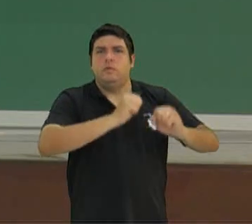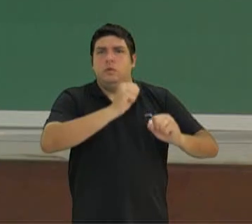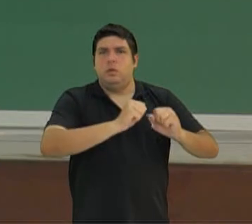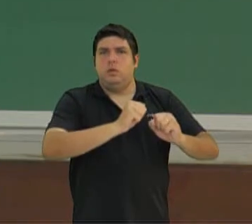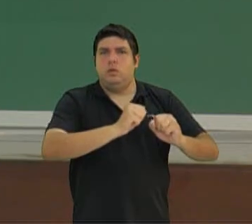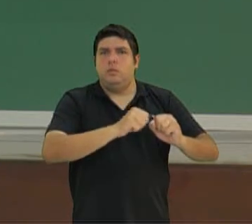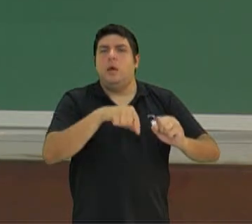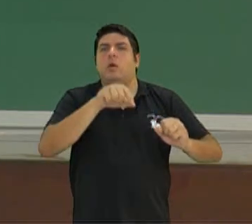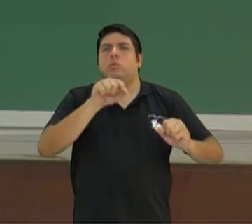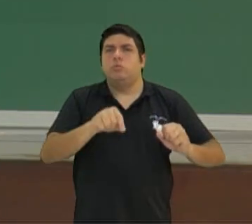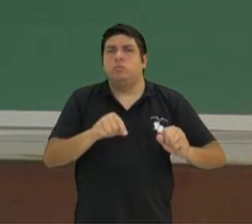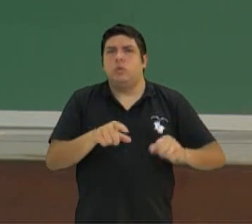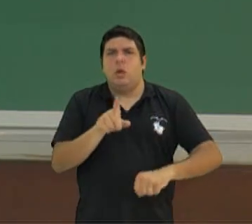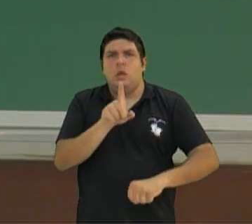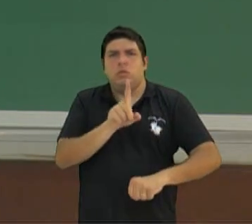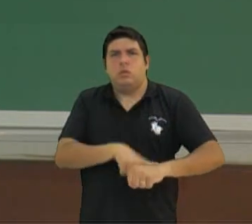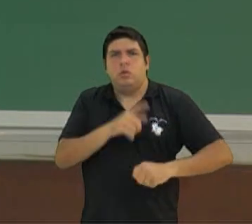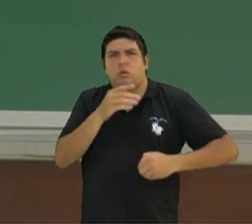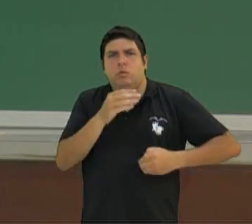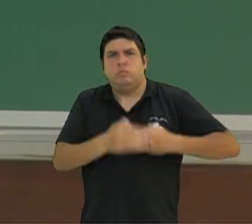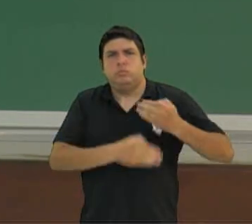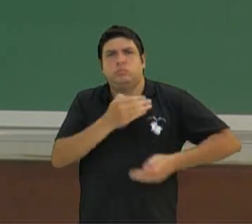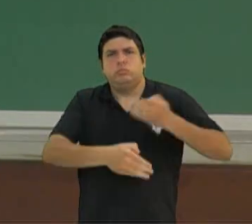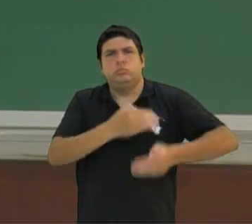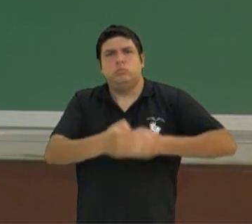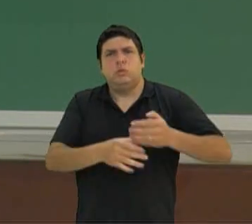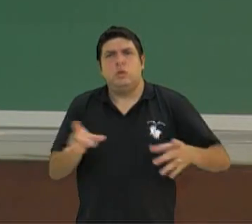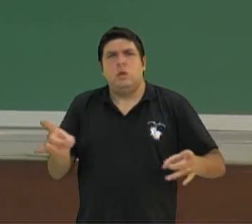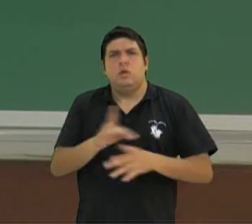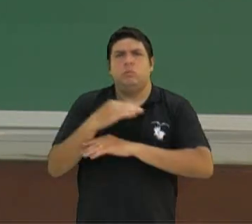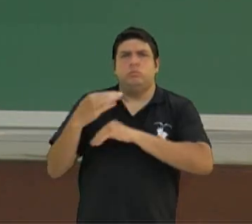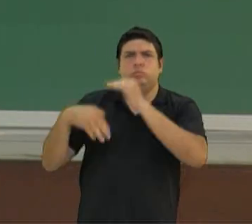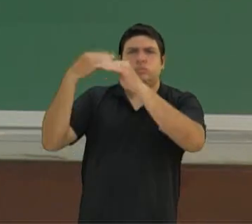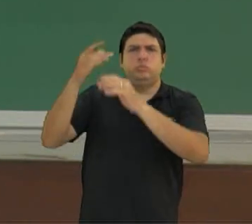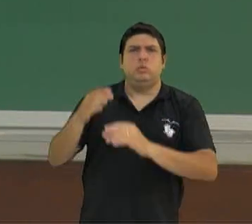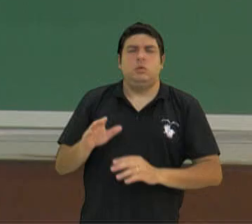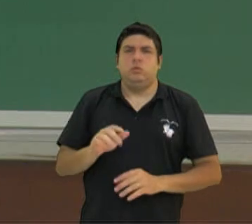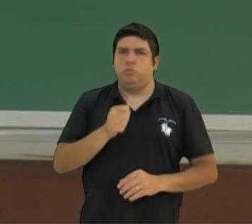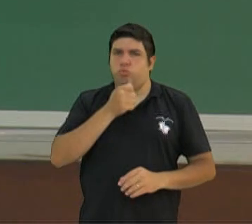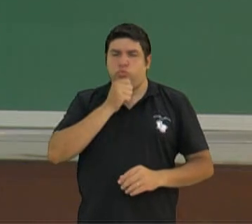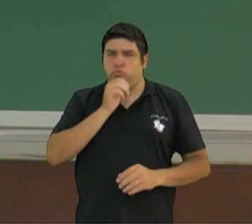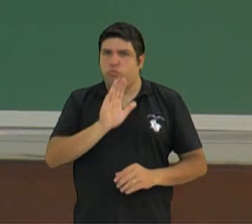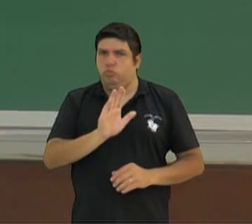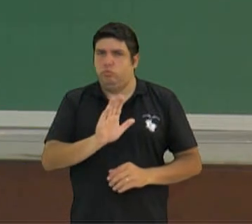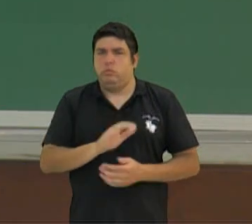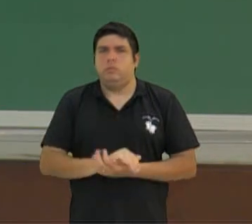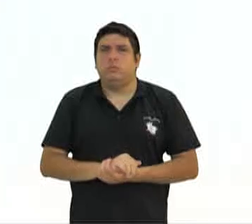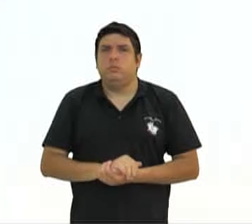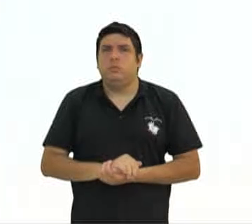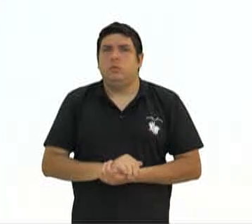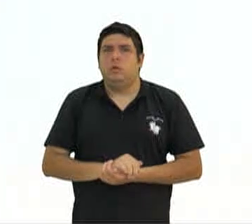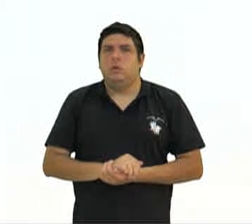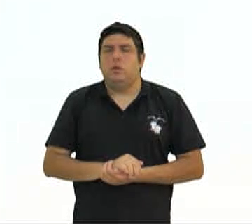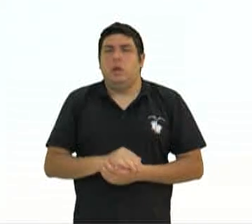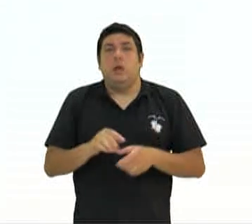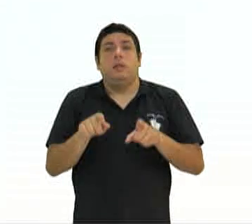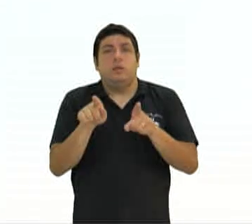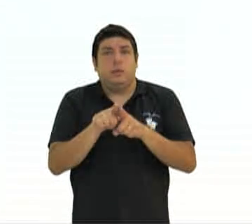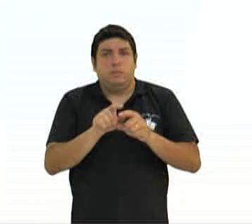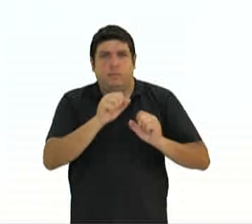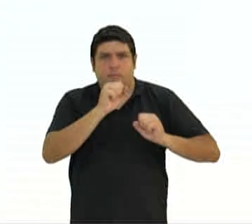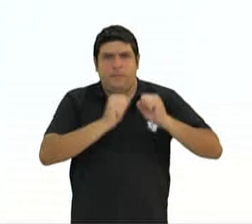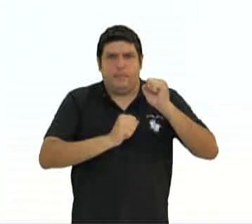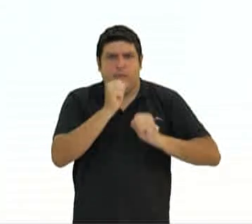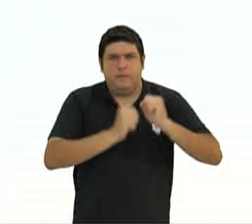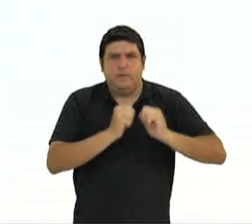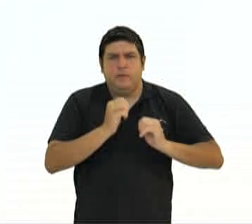industrialização acentuado. Isso foi acontecendo com o passar do tempo. Outro período ali de grande crescimento industrial